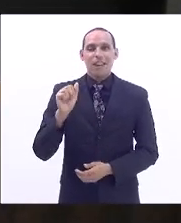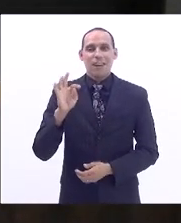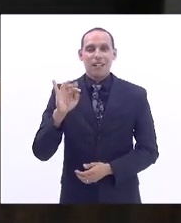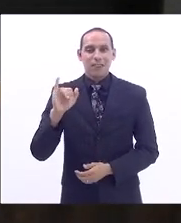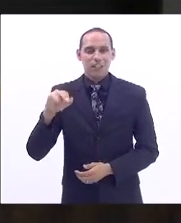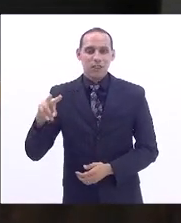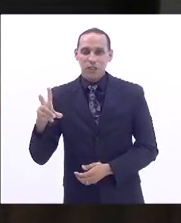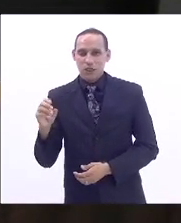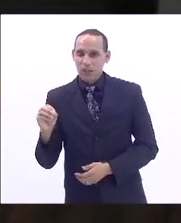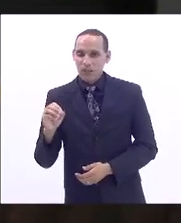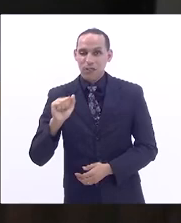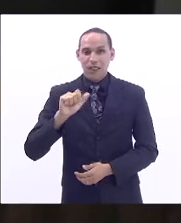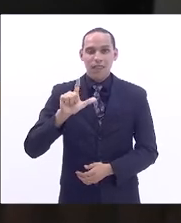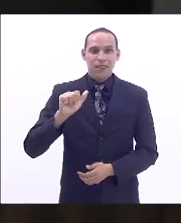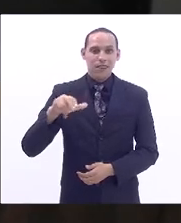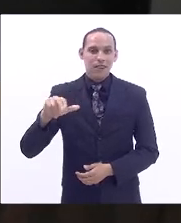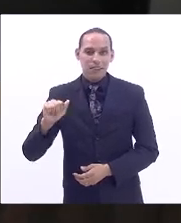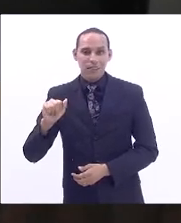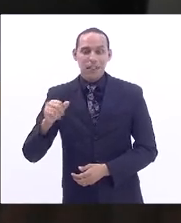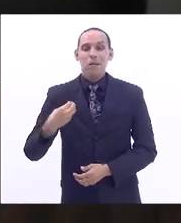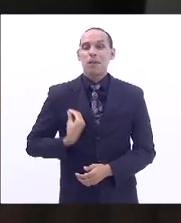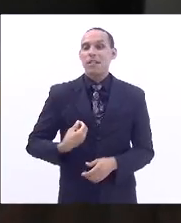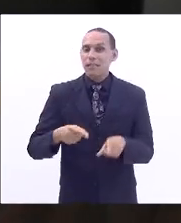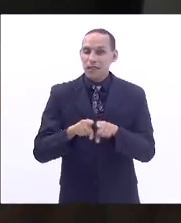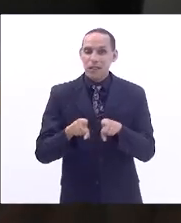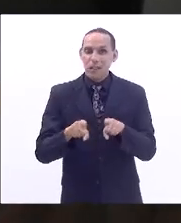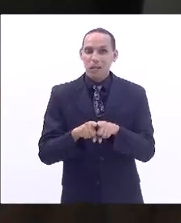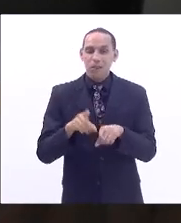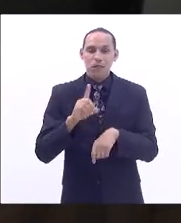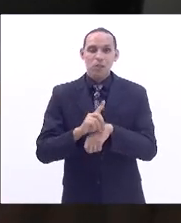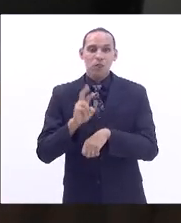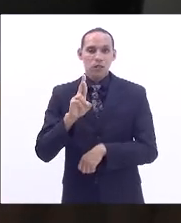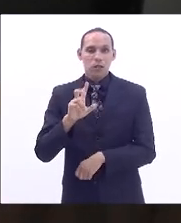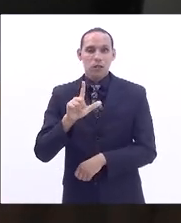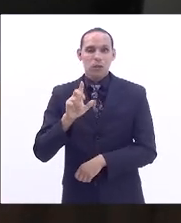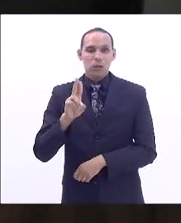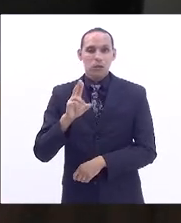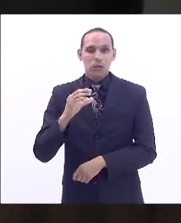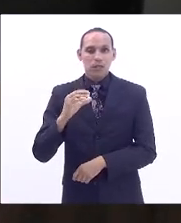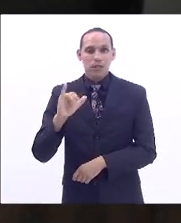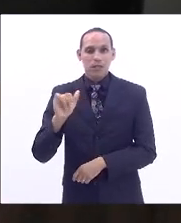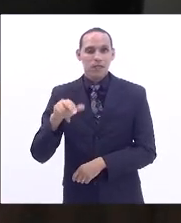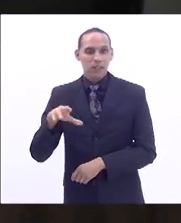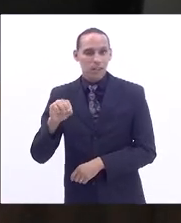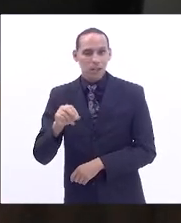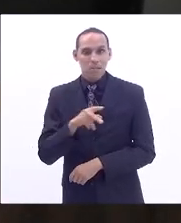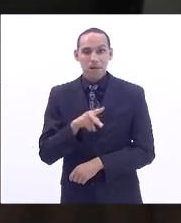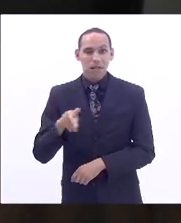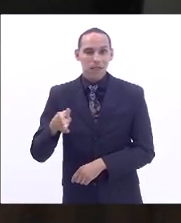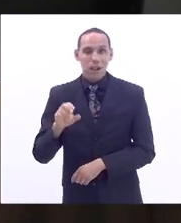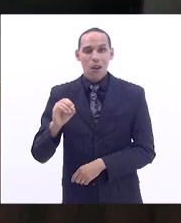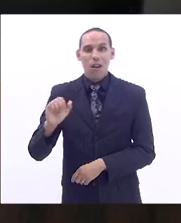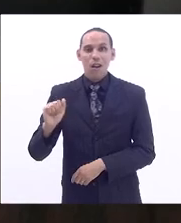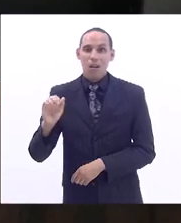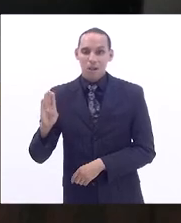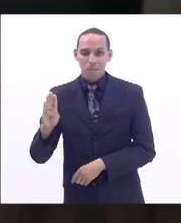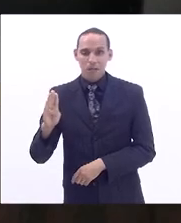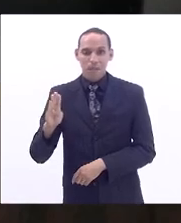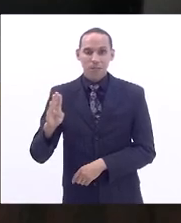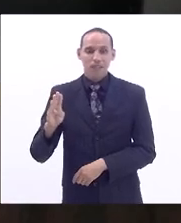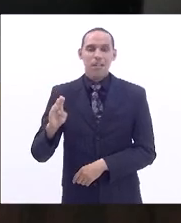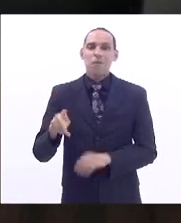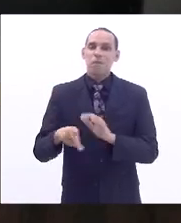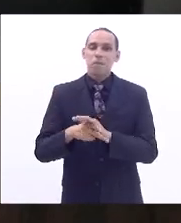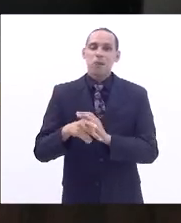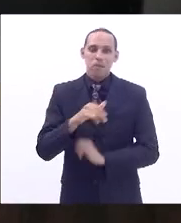Deputado Alana Passos está presente também Dr Luciano Nosso presidente da OAB Seccional